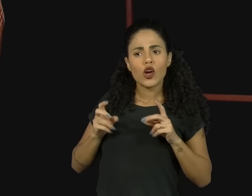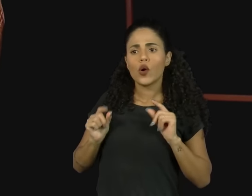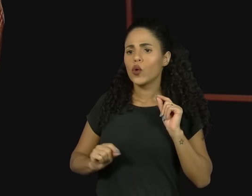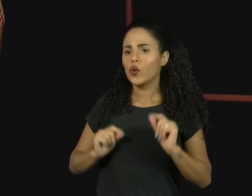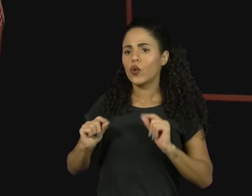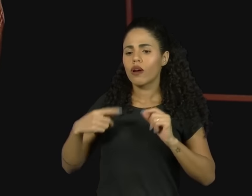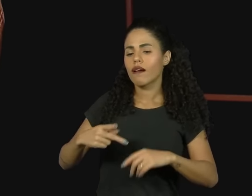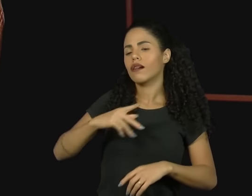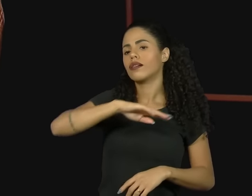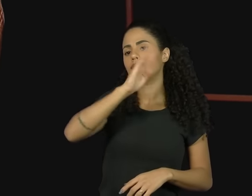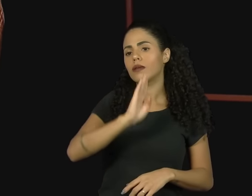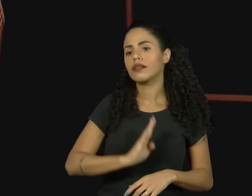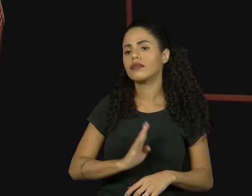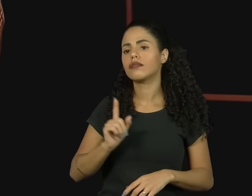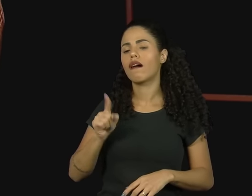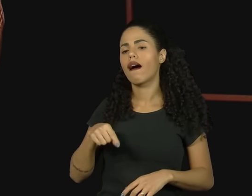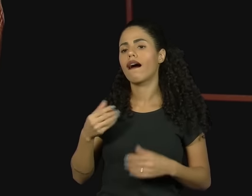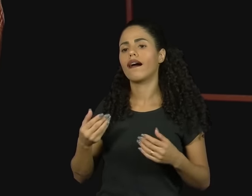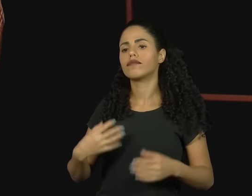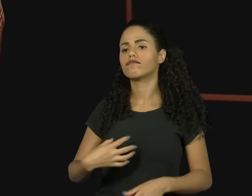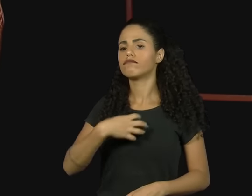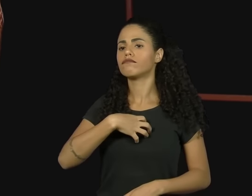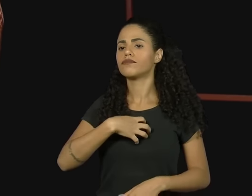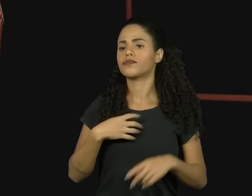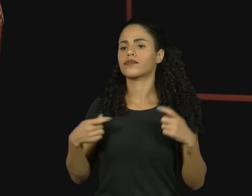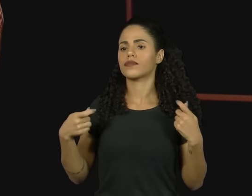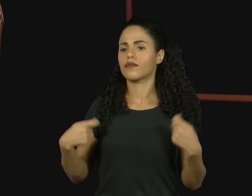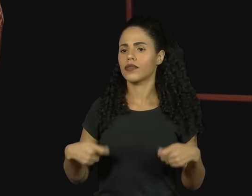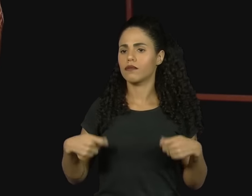no Brasil. E você sabe, vou fazer uma